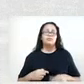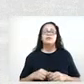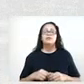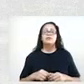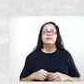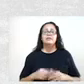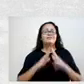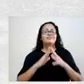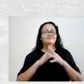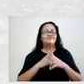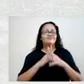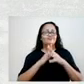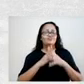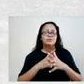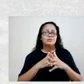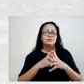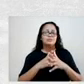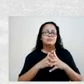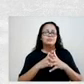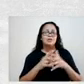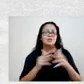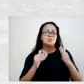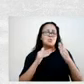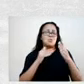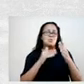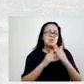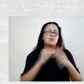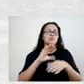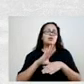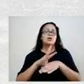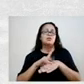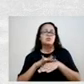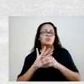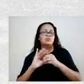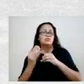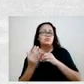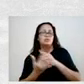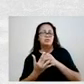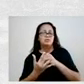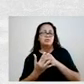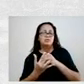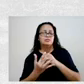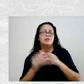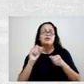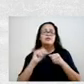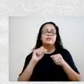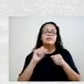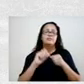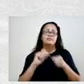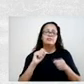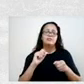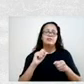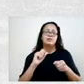só atrapalhando o combate à doença e acaba, né, gerando